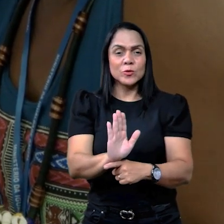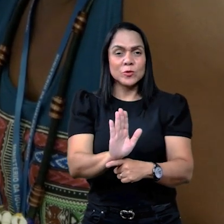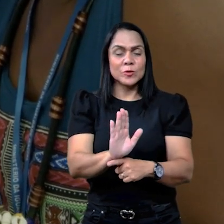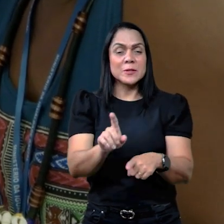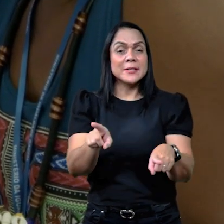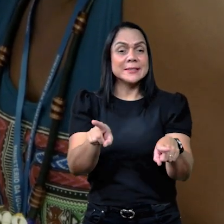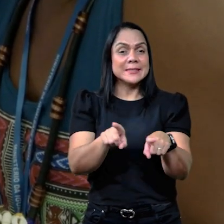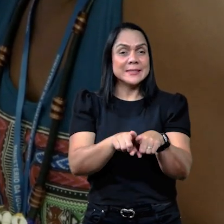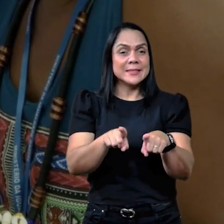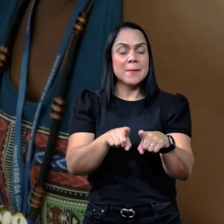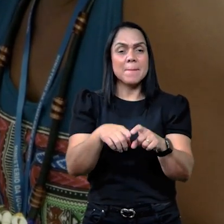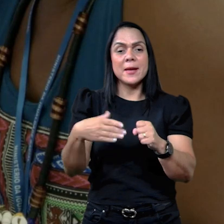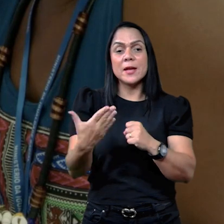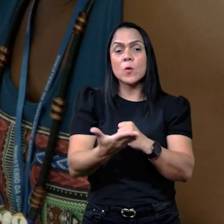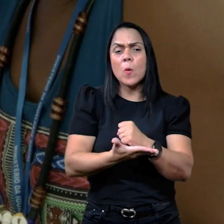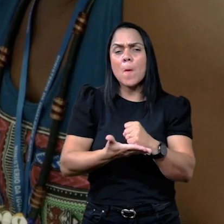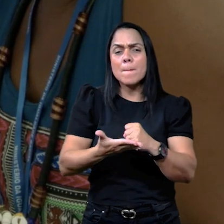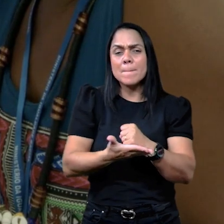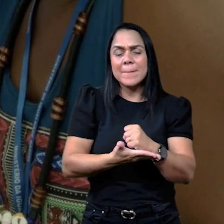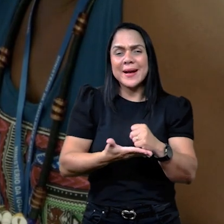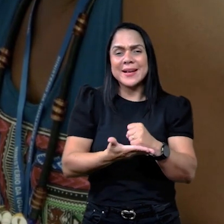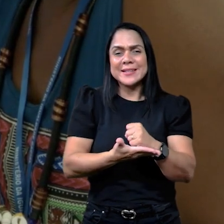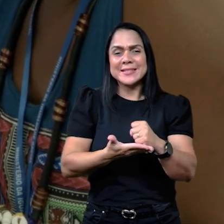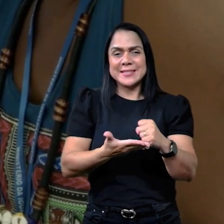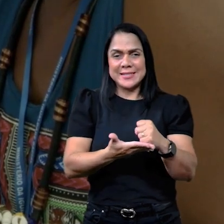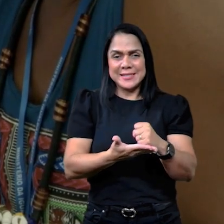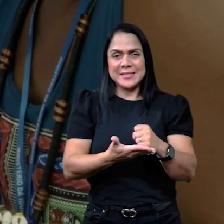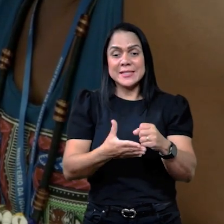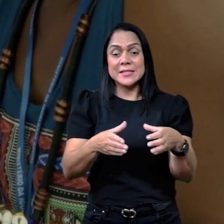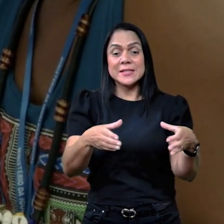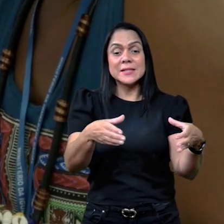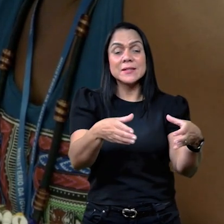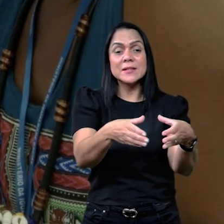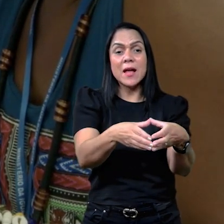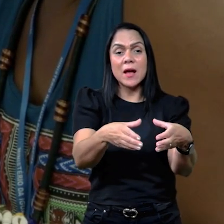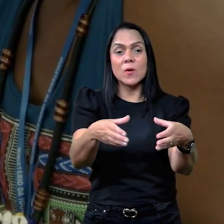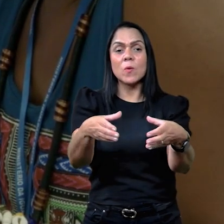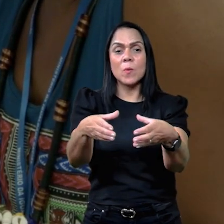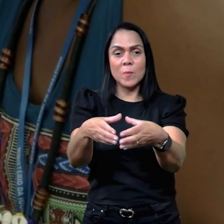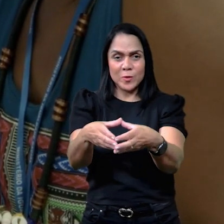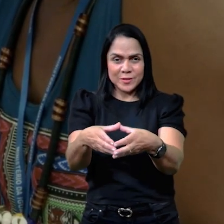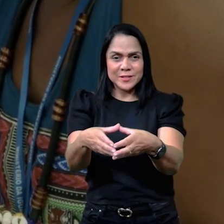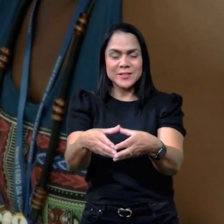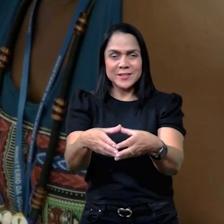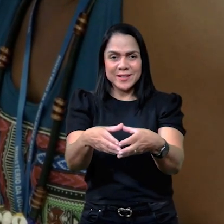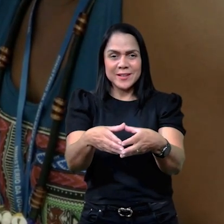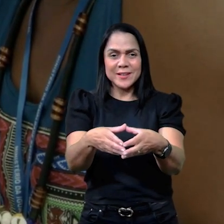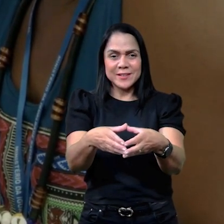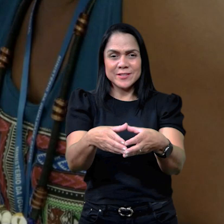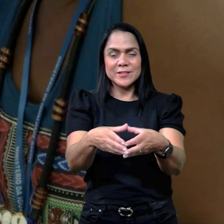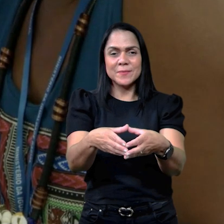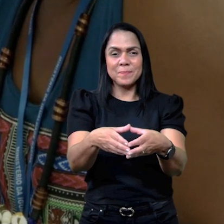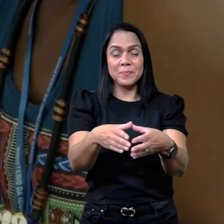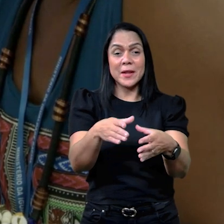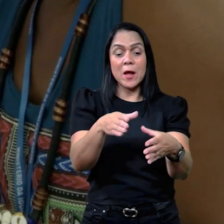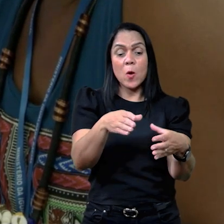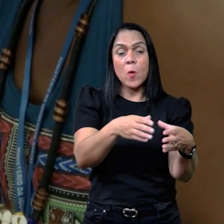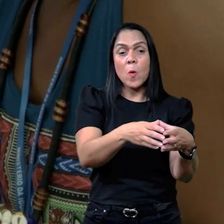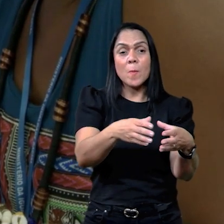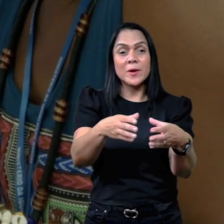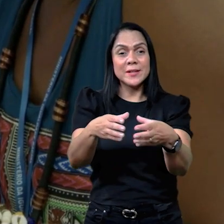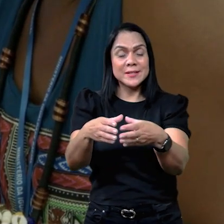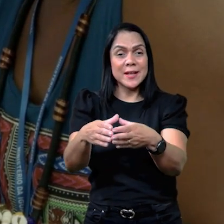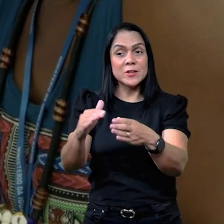também vai com base nessa autoatribuição das comunidades. Então, as comunidades entram em contato